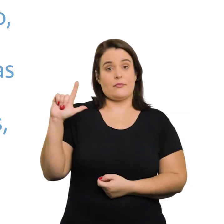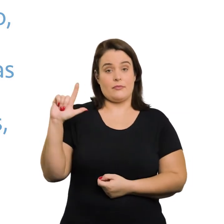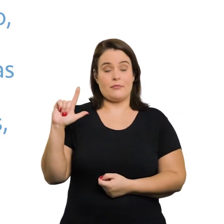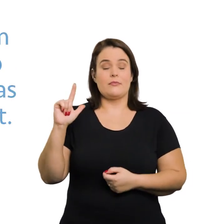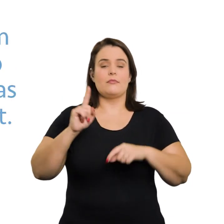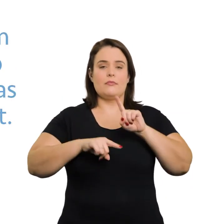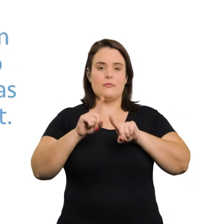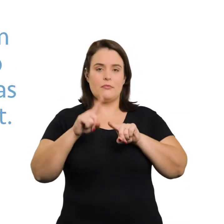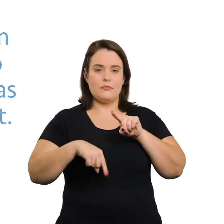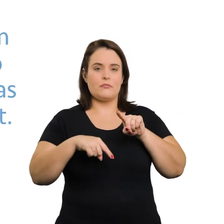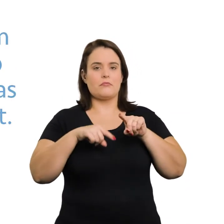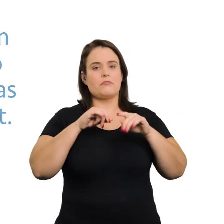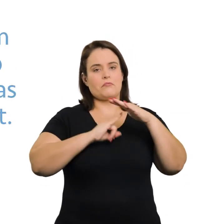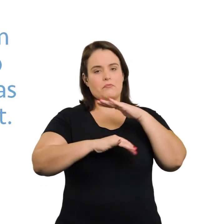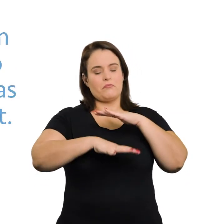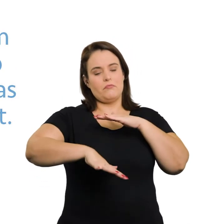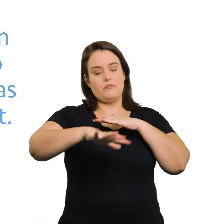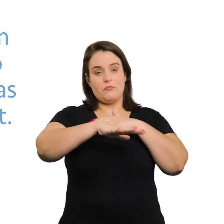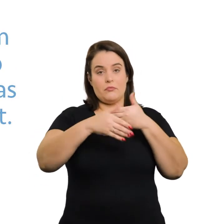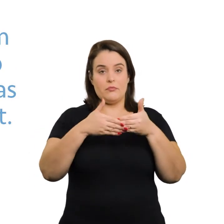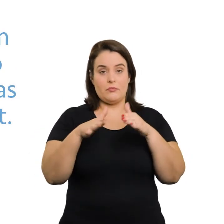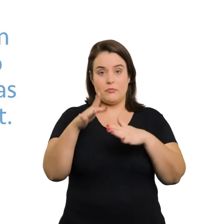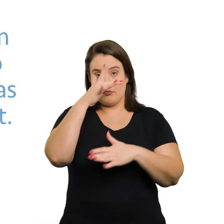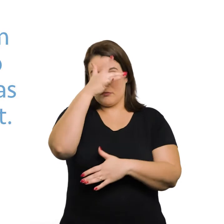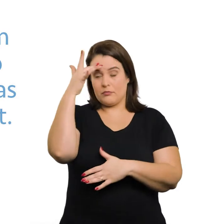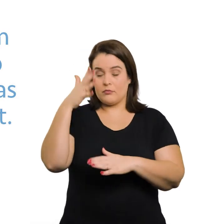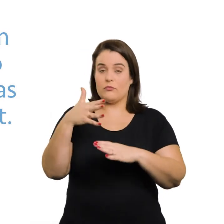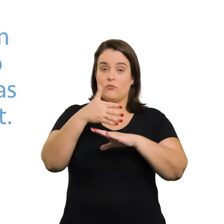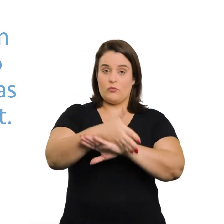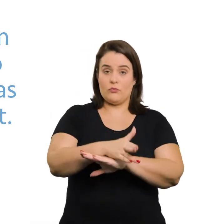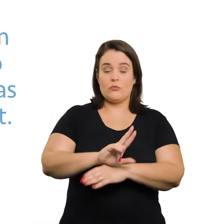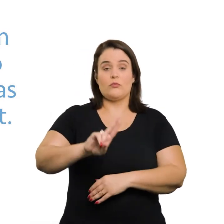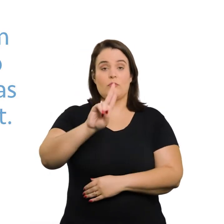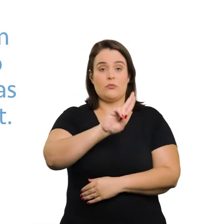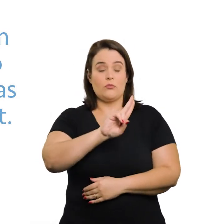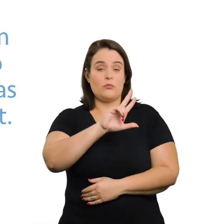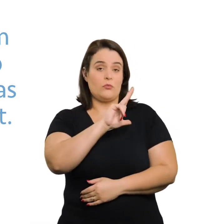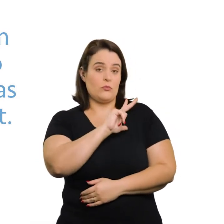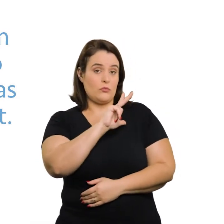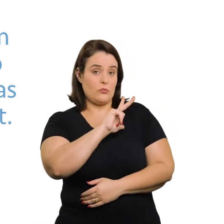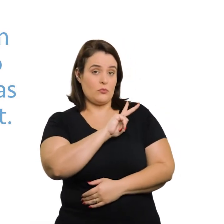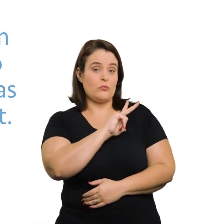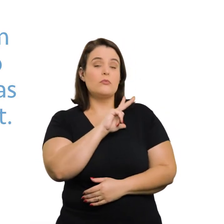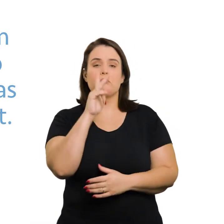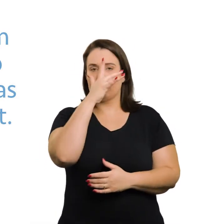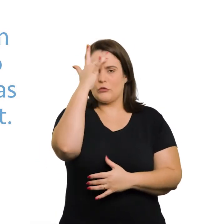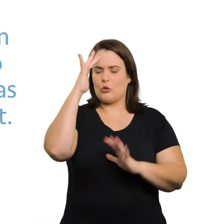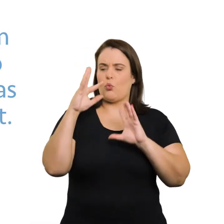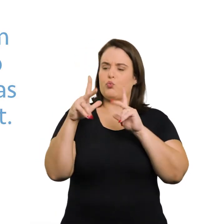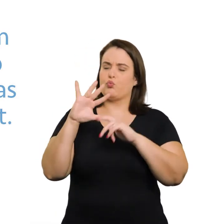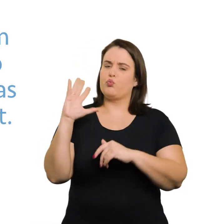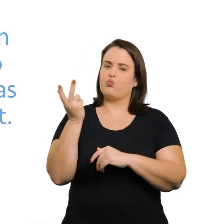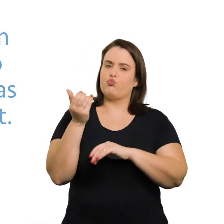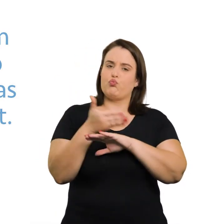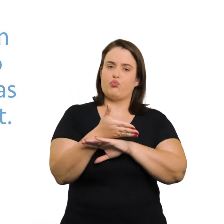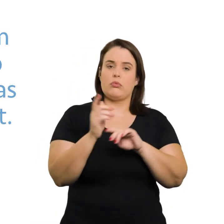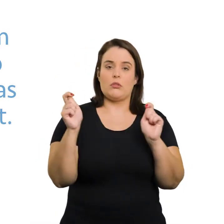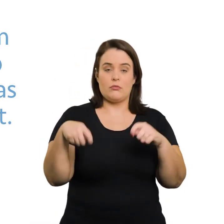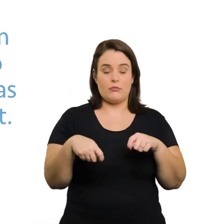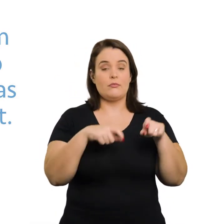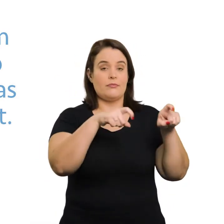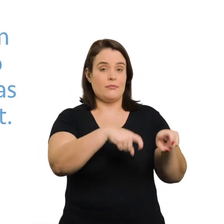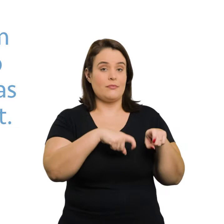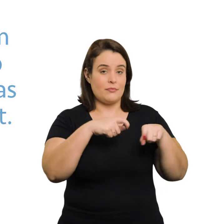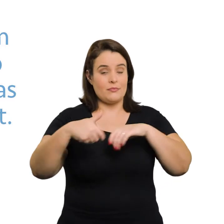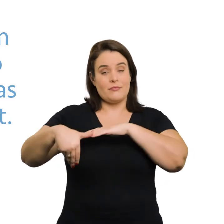e de outros serviços, equipamentos e instalações abertos ao público, de uso público ou privado de uso